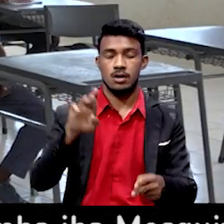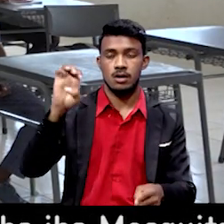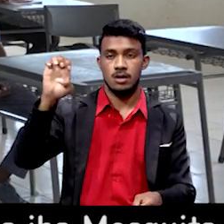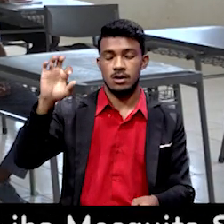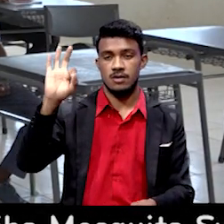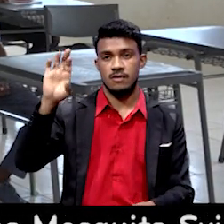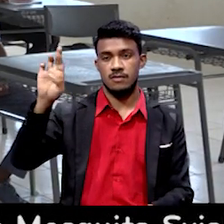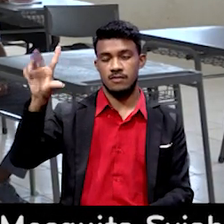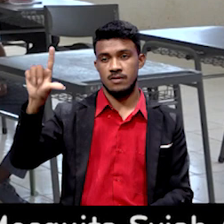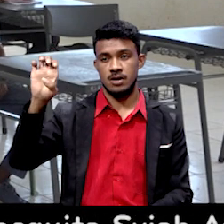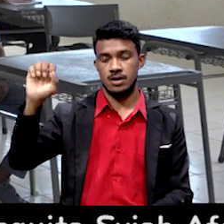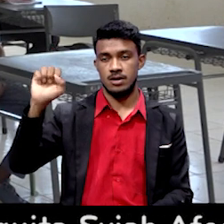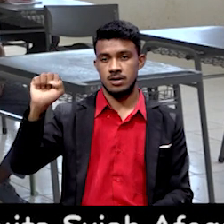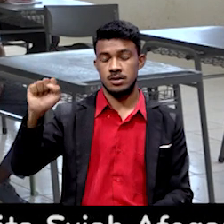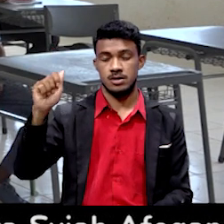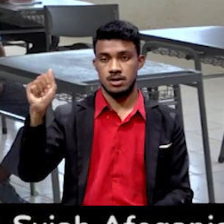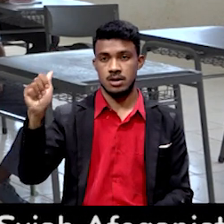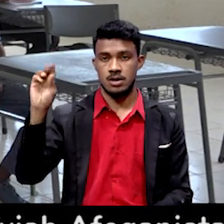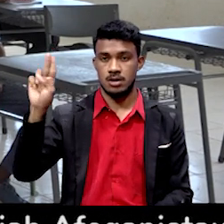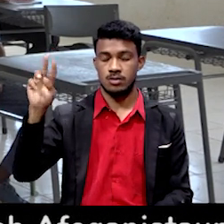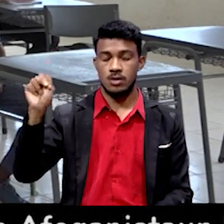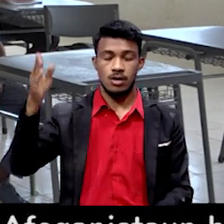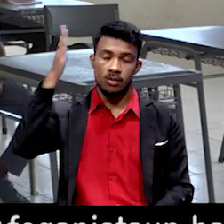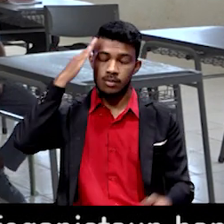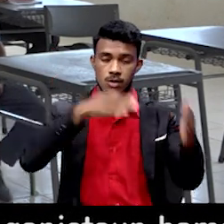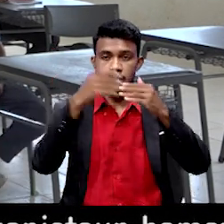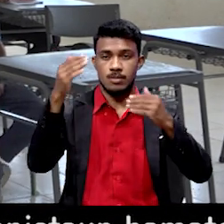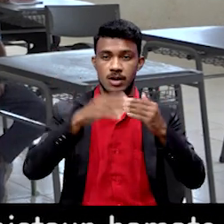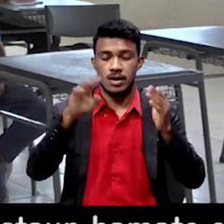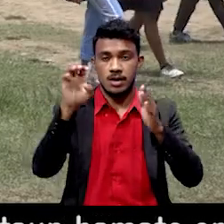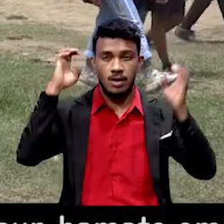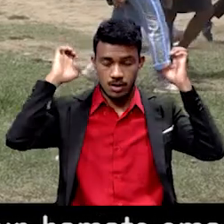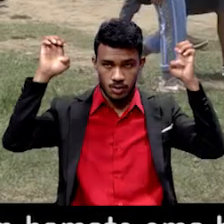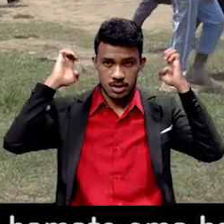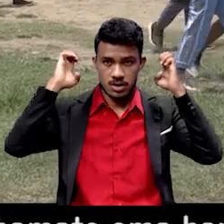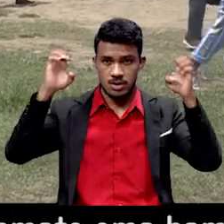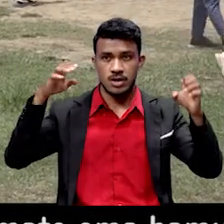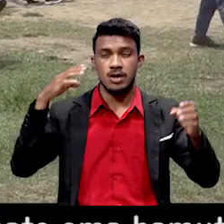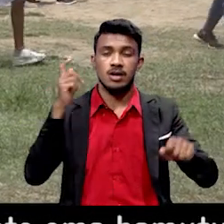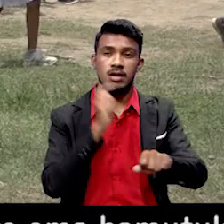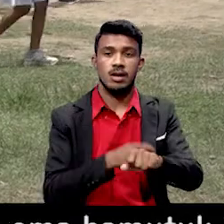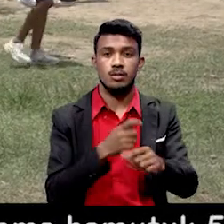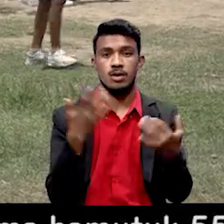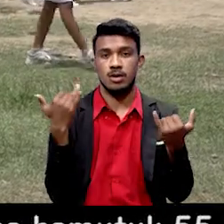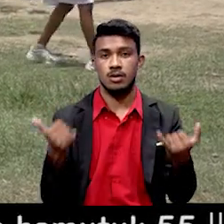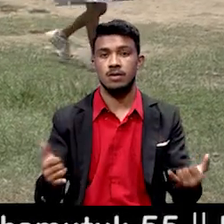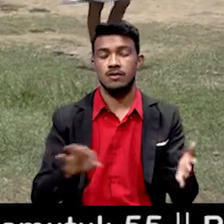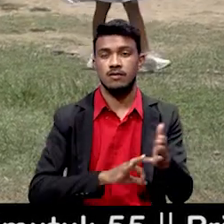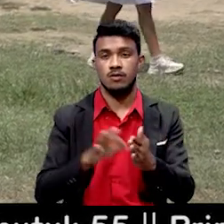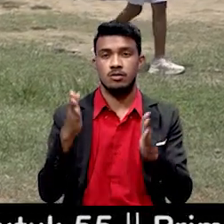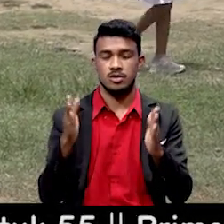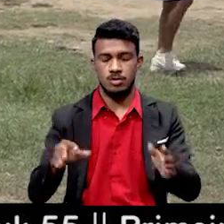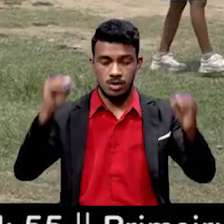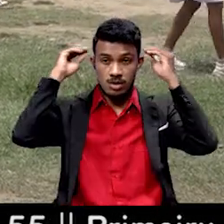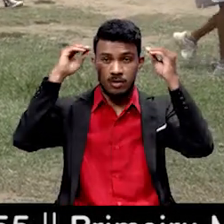a ba educação, nebe hanoin problema educação e a situação atual, ma qualificação no formação ba